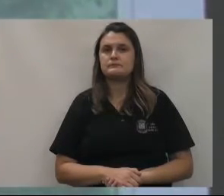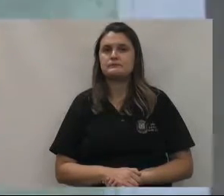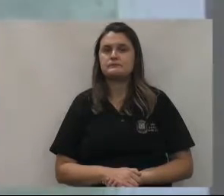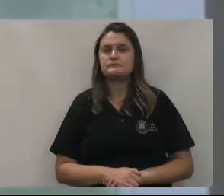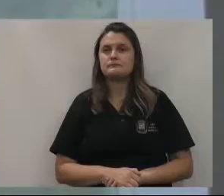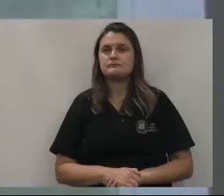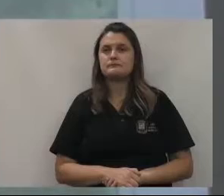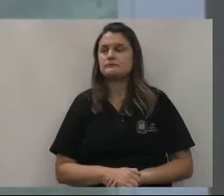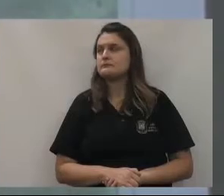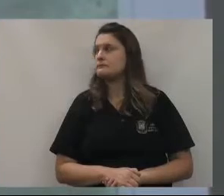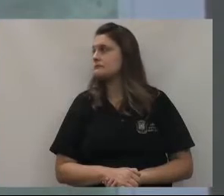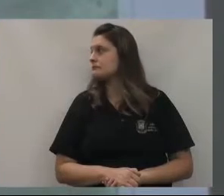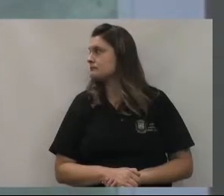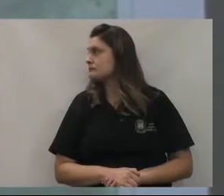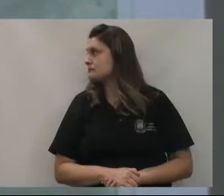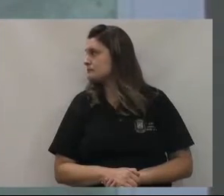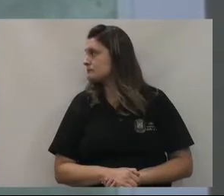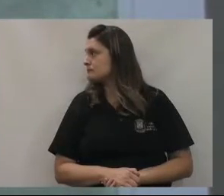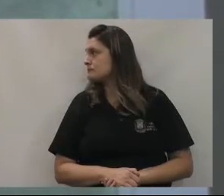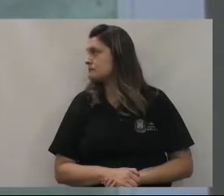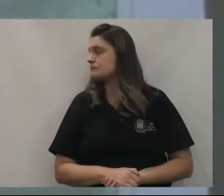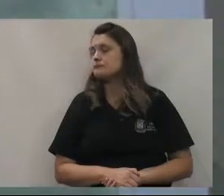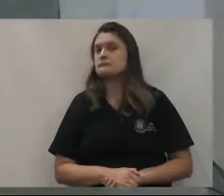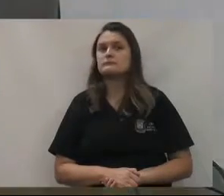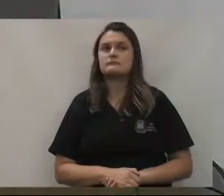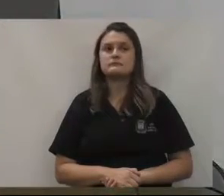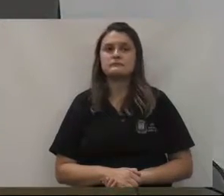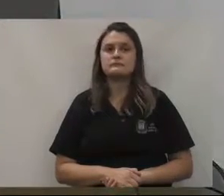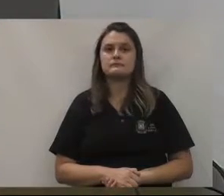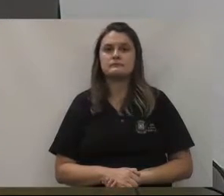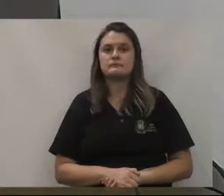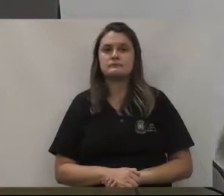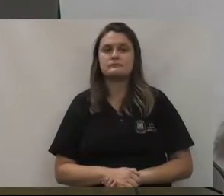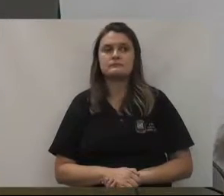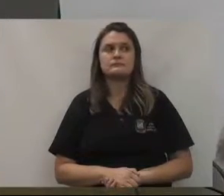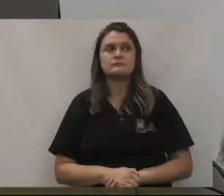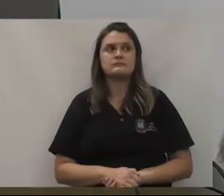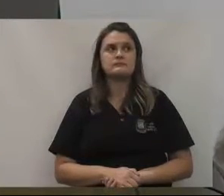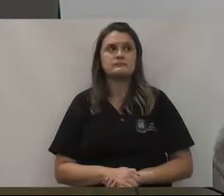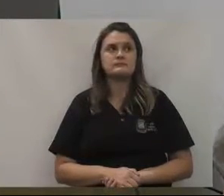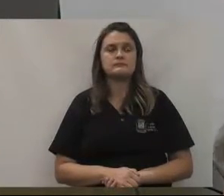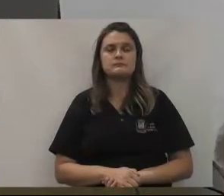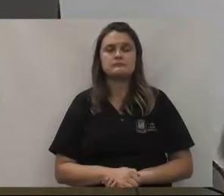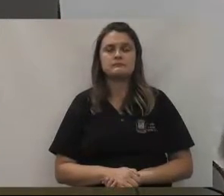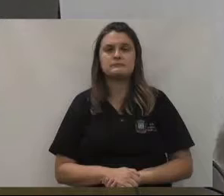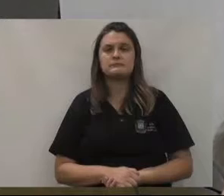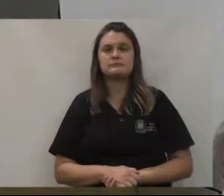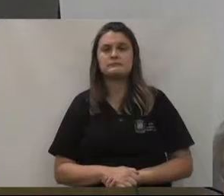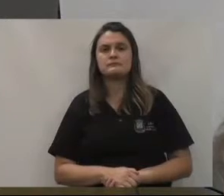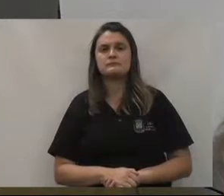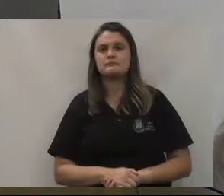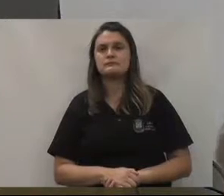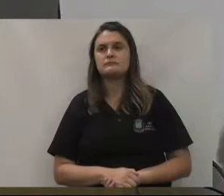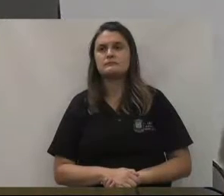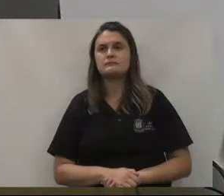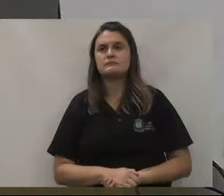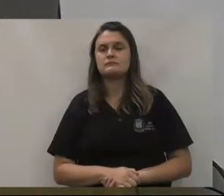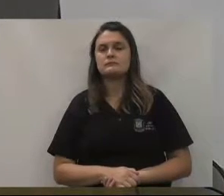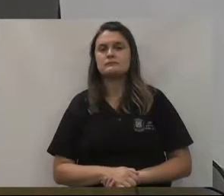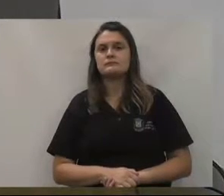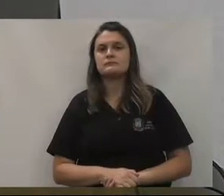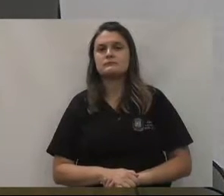pronto. O projeto, digamos assim, nós nos prontificamos a fornecer todos os